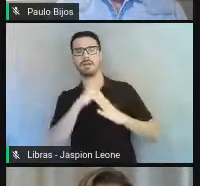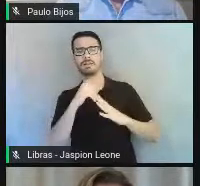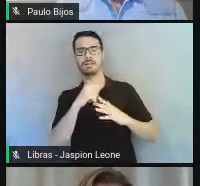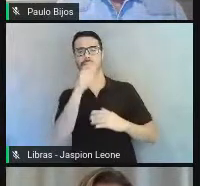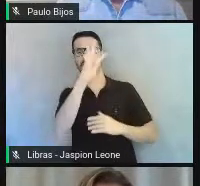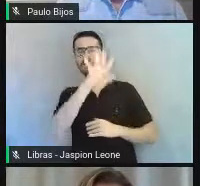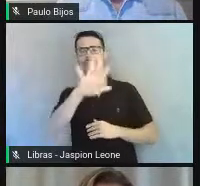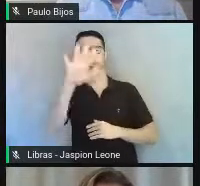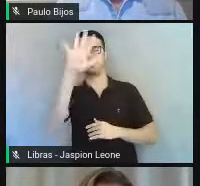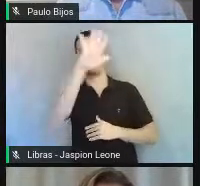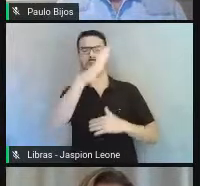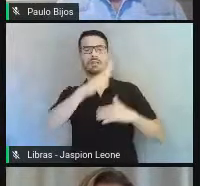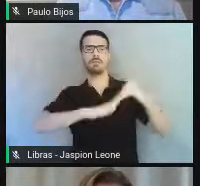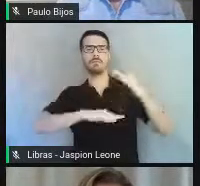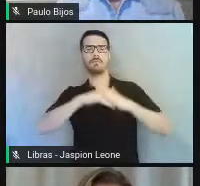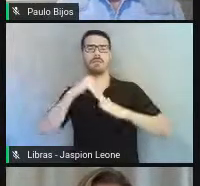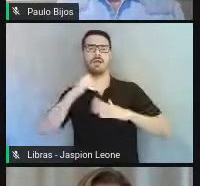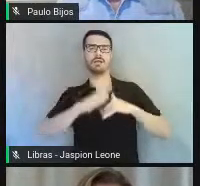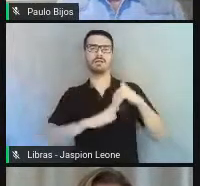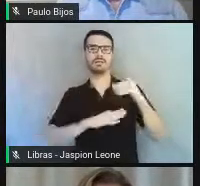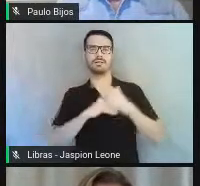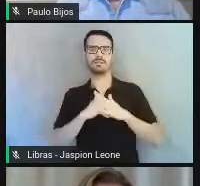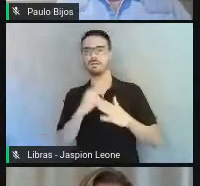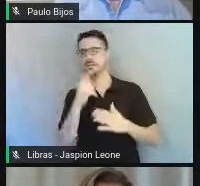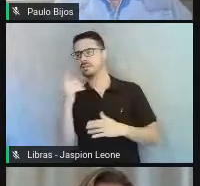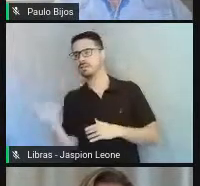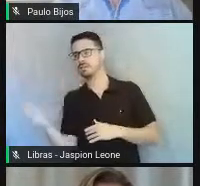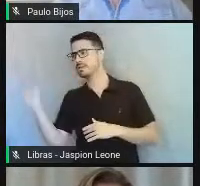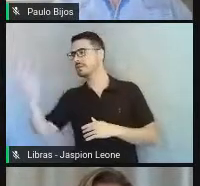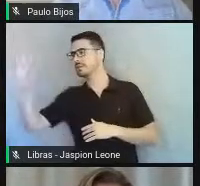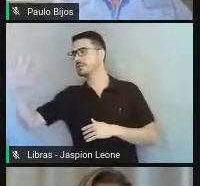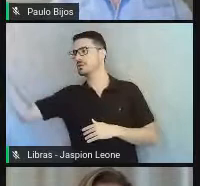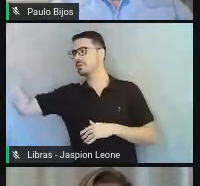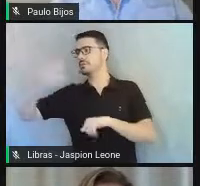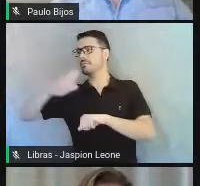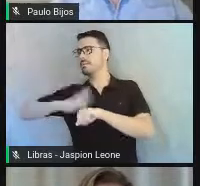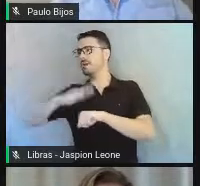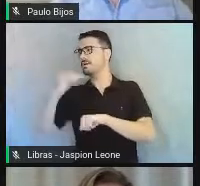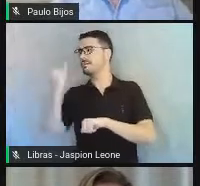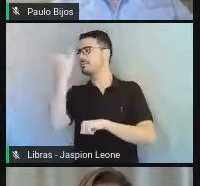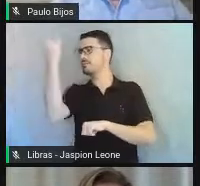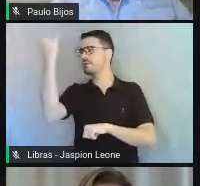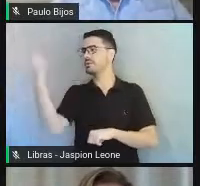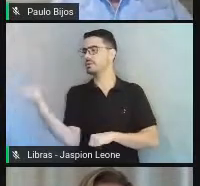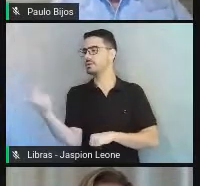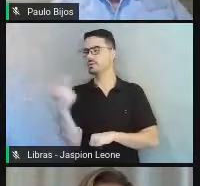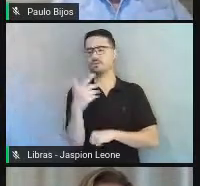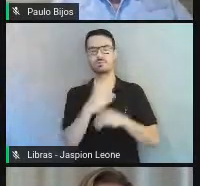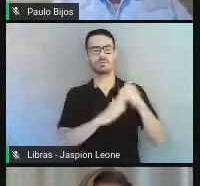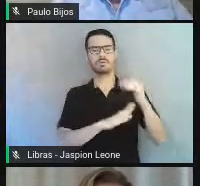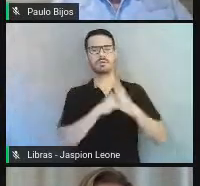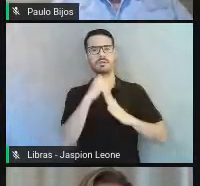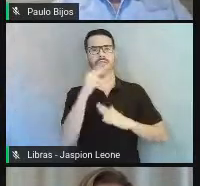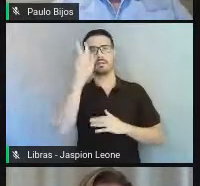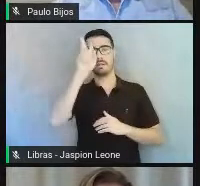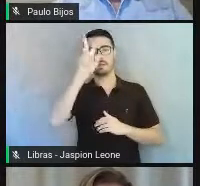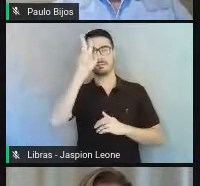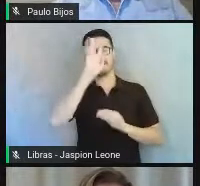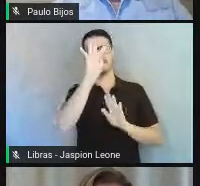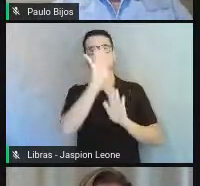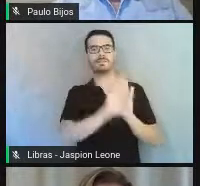prática, como se teoria fosse mais importante que a prática, né? E aí eu me lembrei de um texto bem